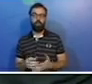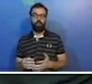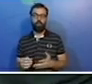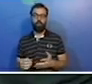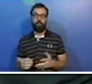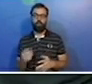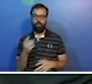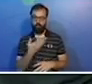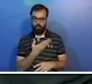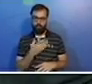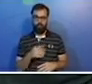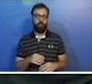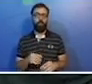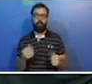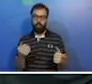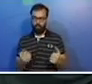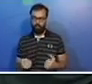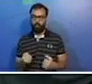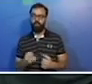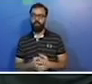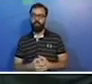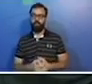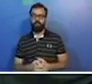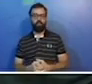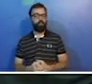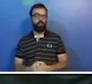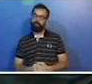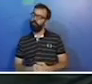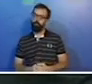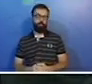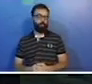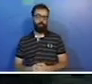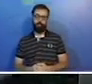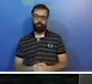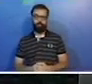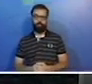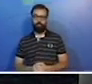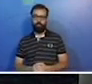um animal que se alimenta de outro ser vivo? Não.